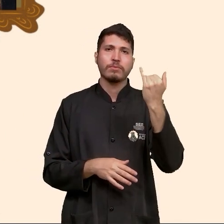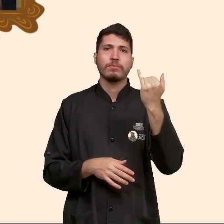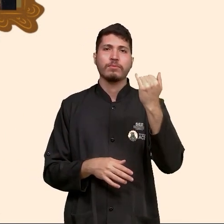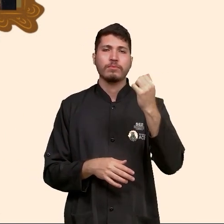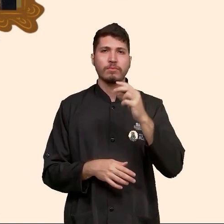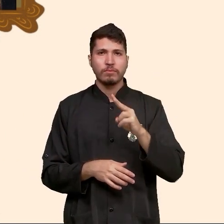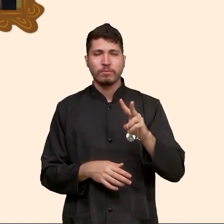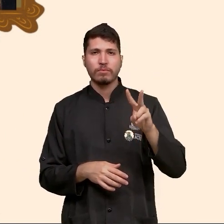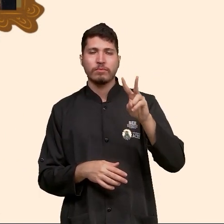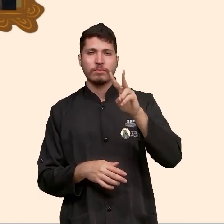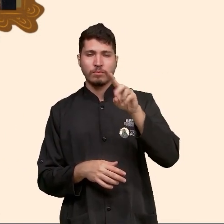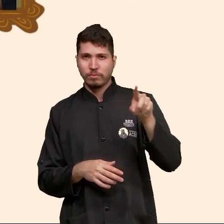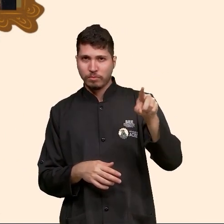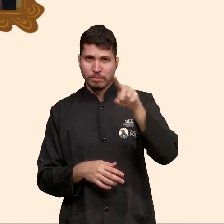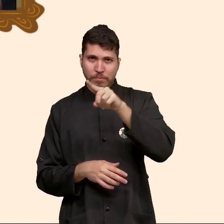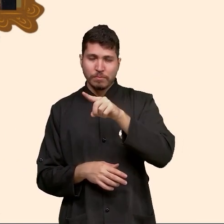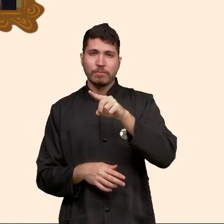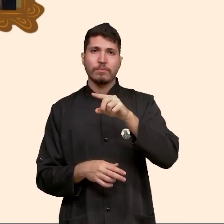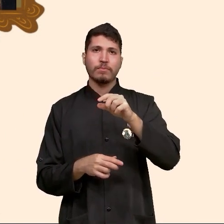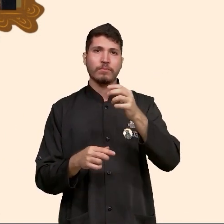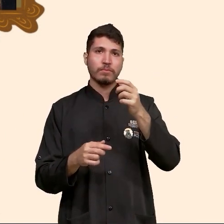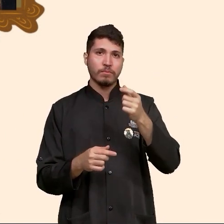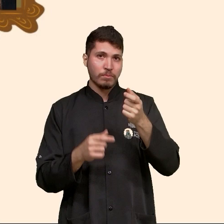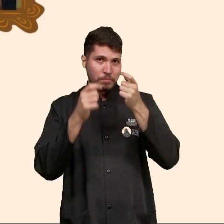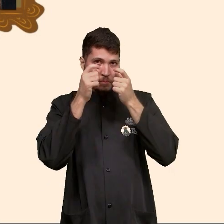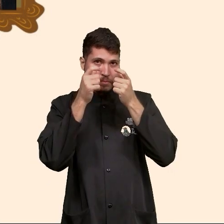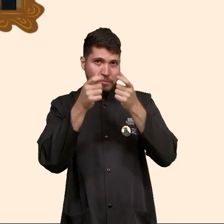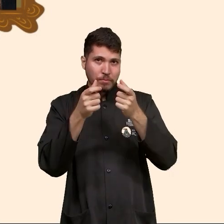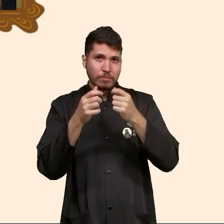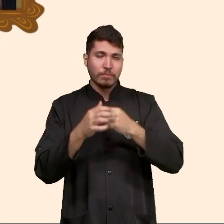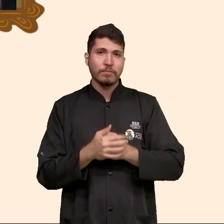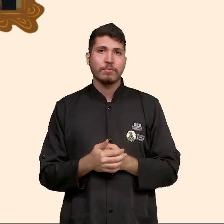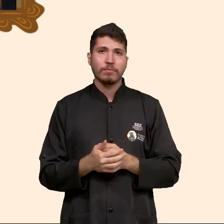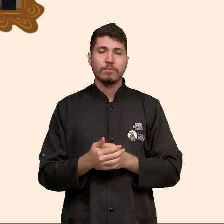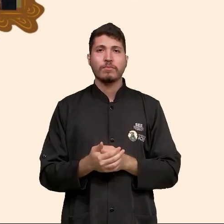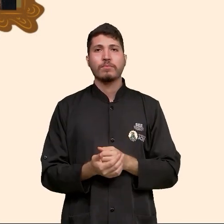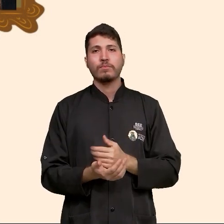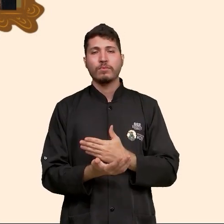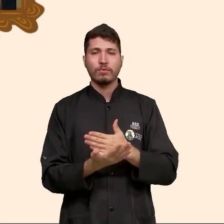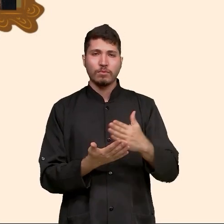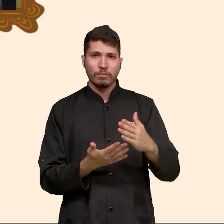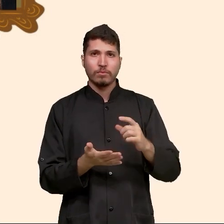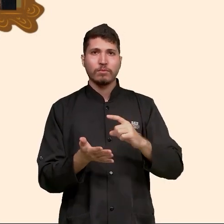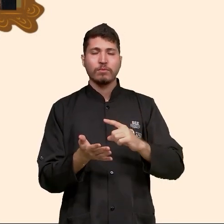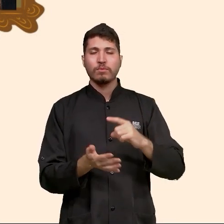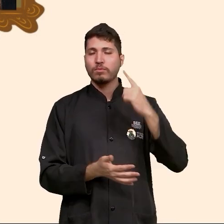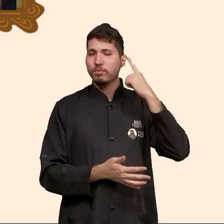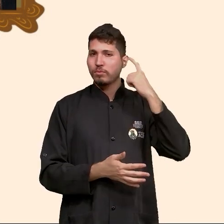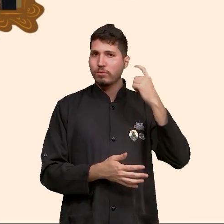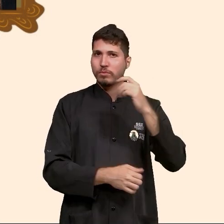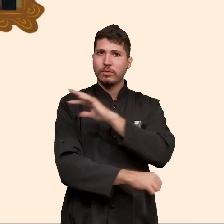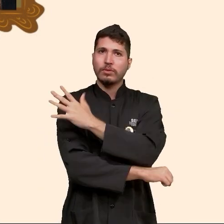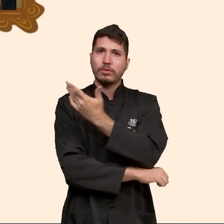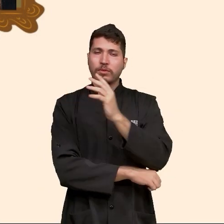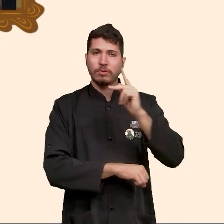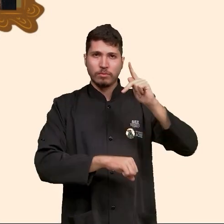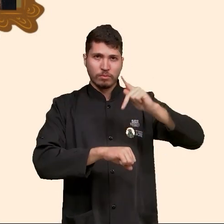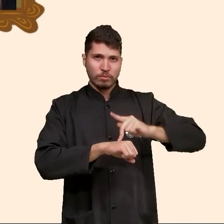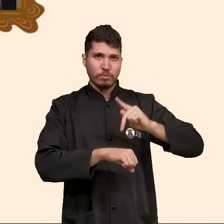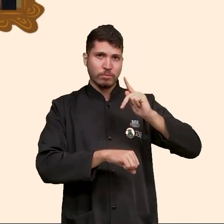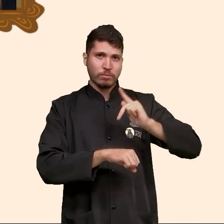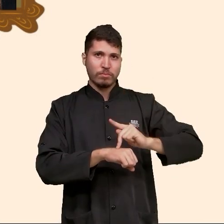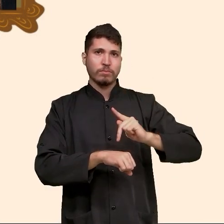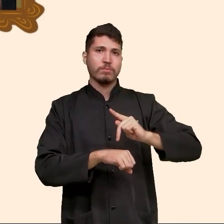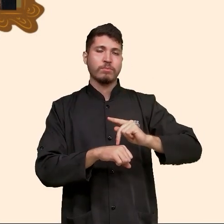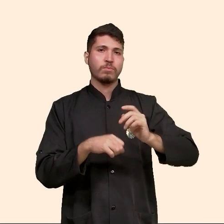bom? Então a música ela começou com os sons da natureza, batidas nas pedras, os instrumentos produzidos a partir